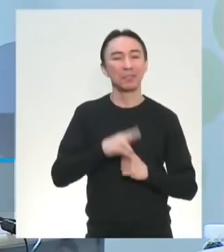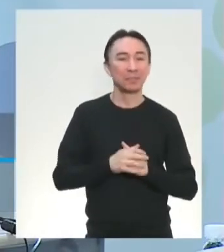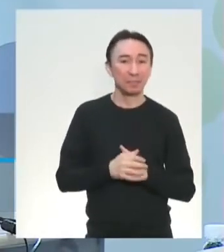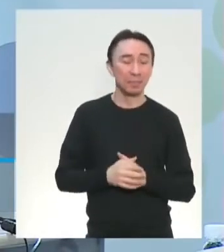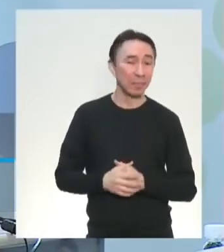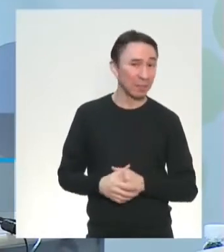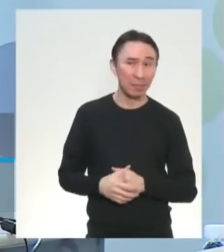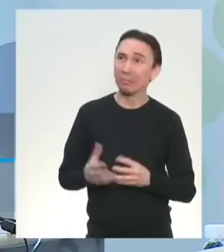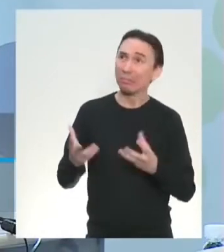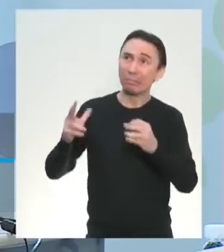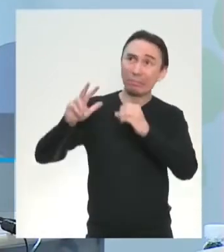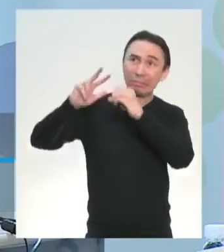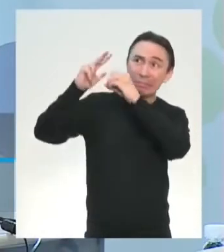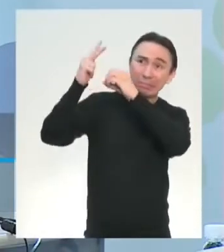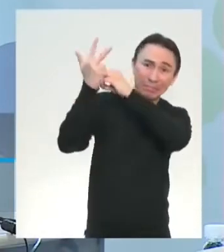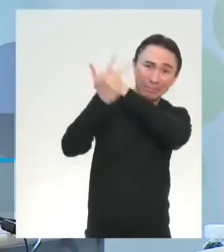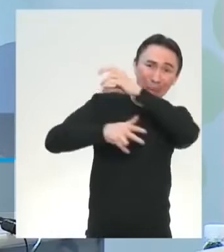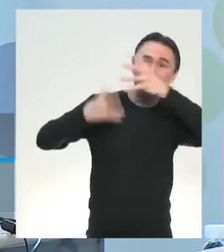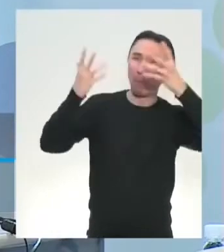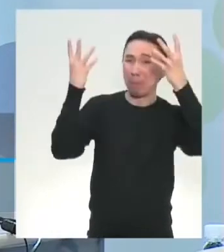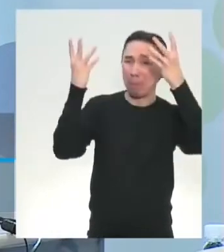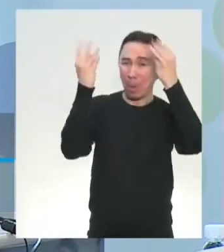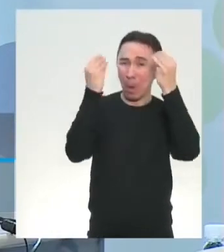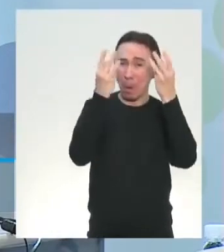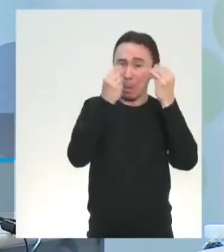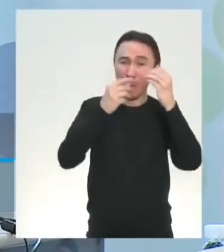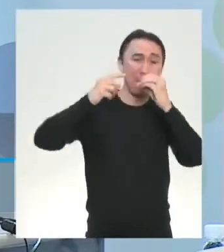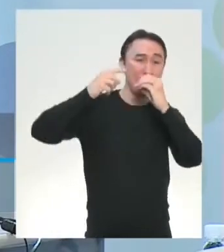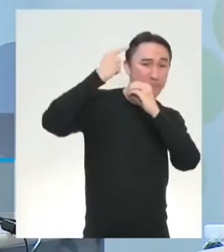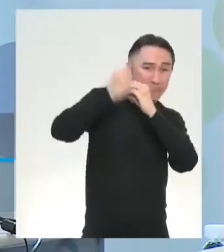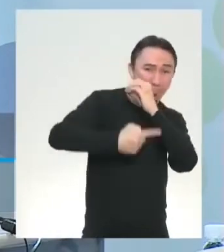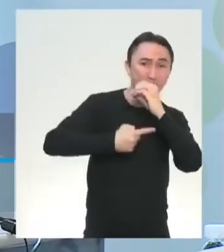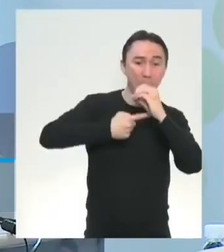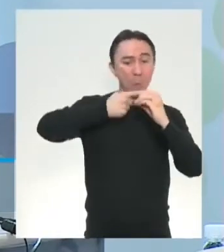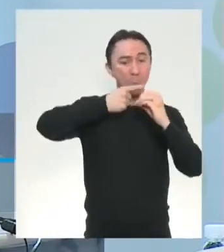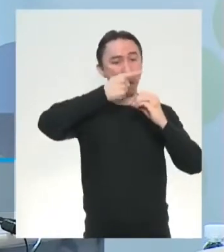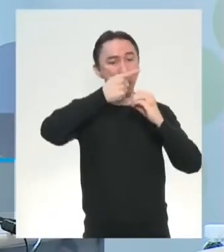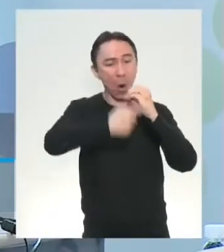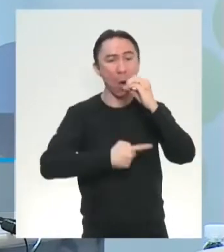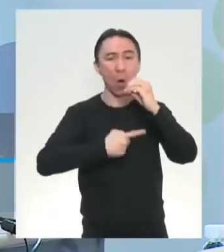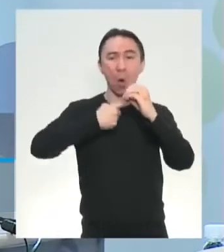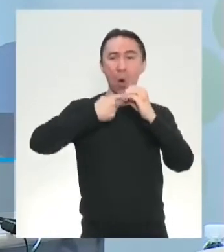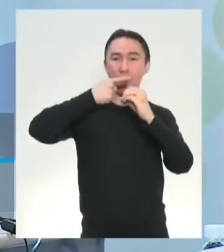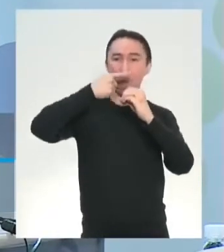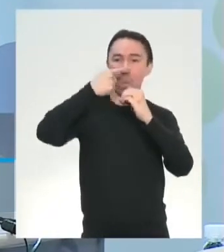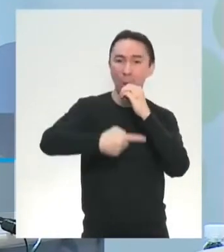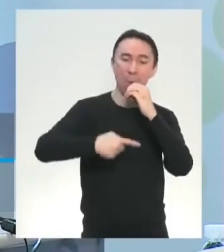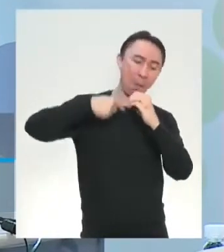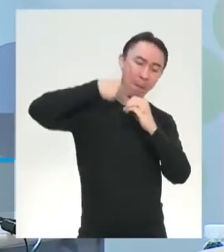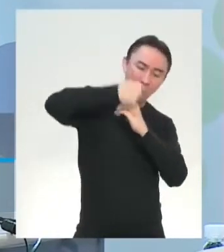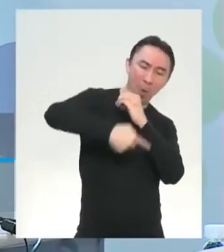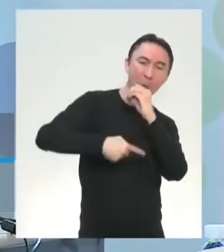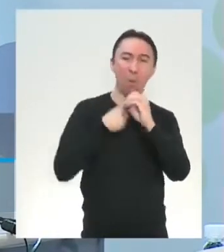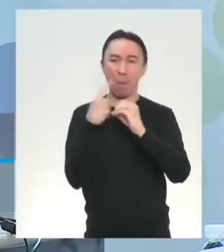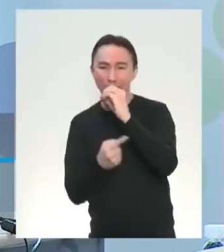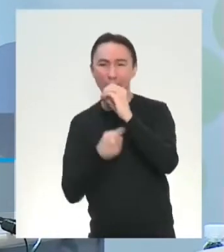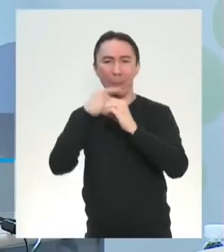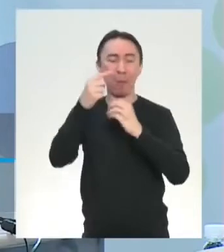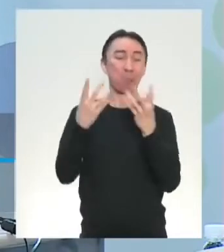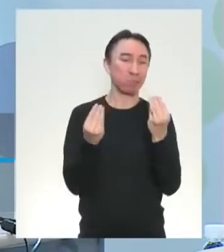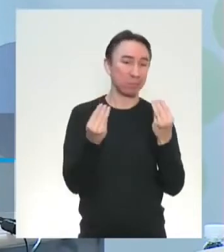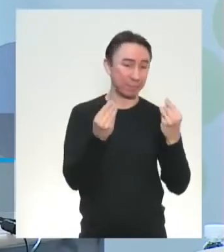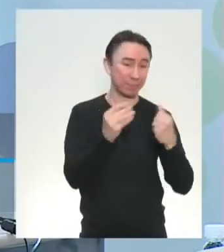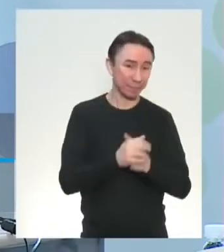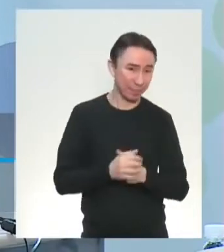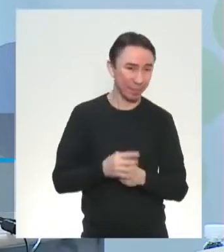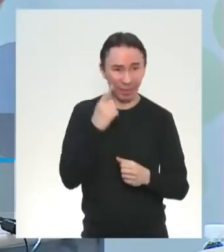né, e esses satélites passam informações de diversos tipos, né, principalmente nessas questões aí de